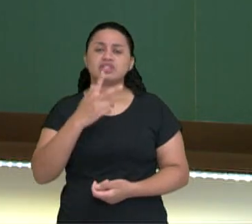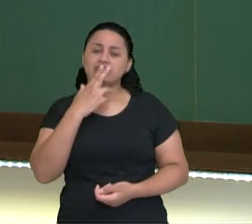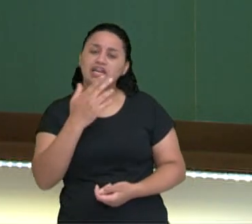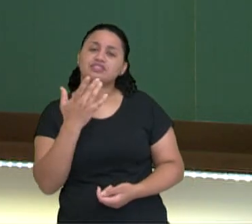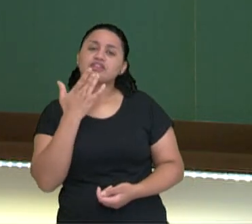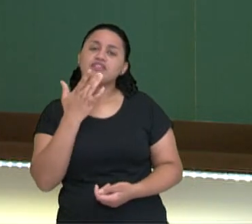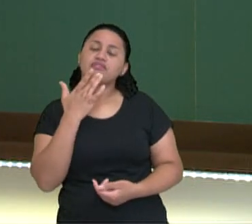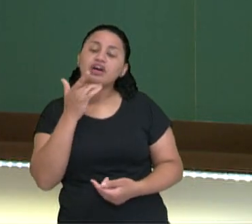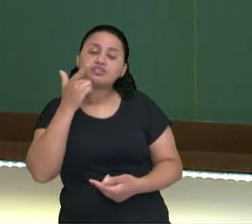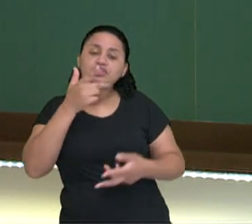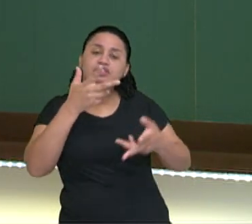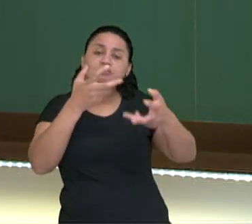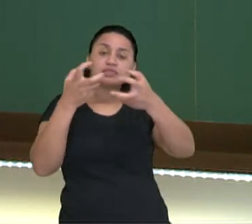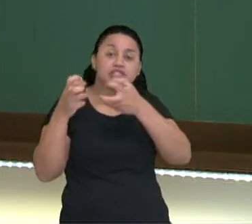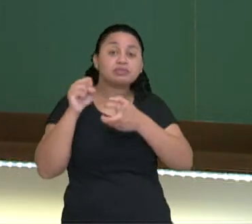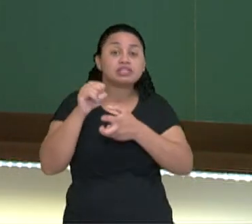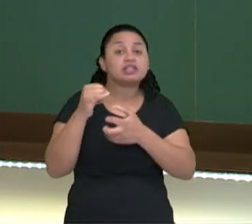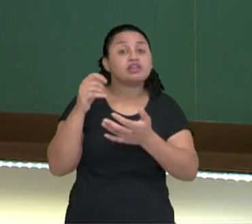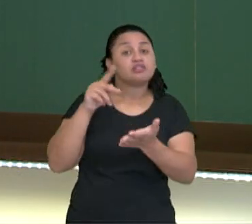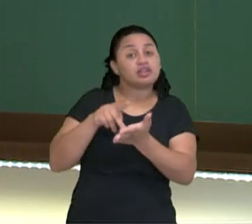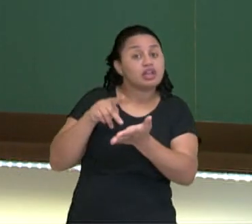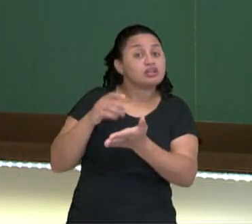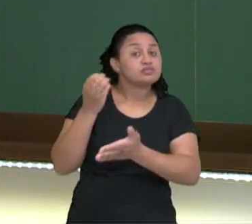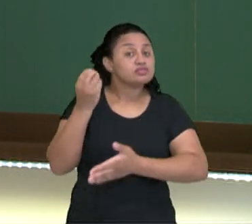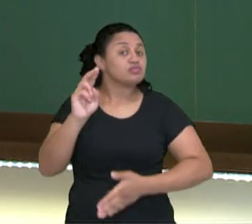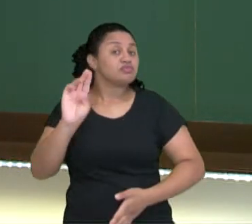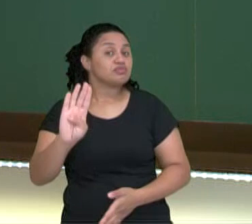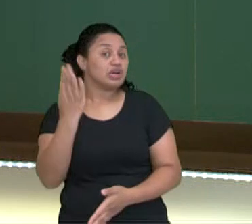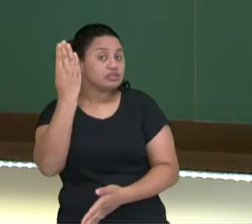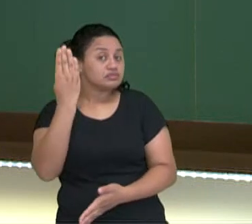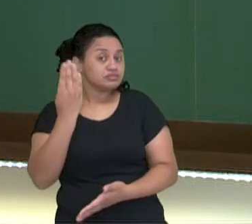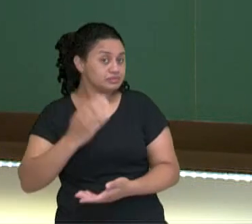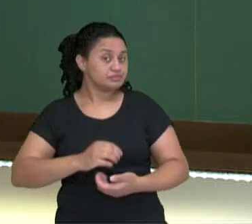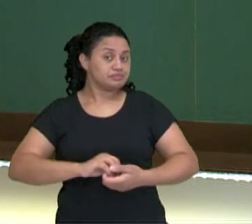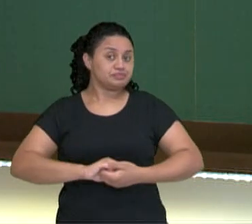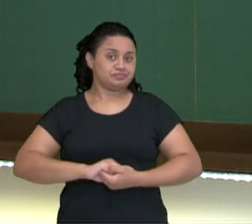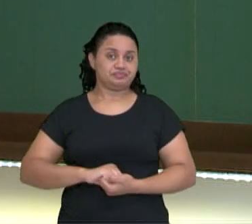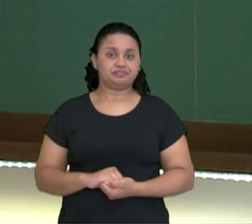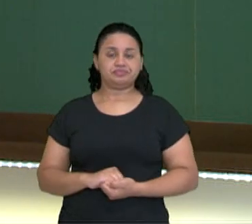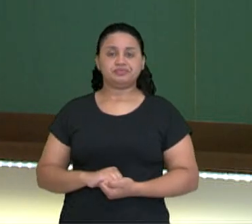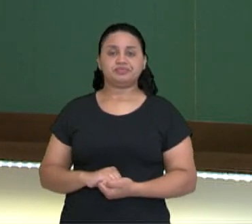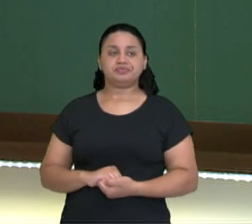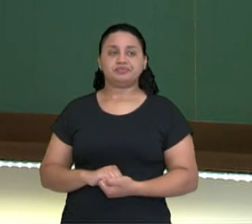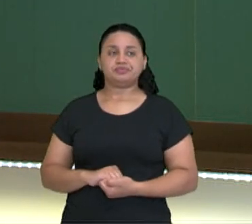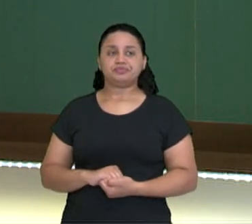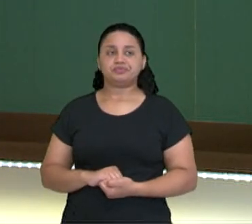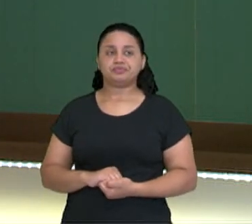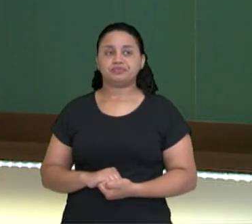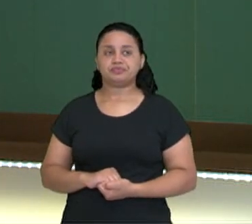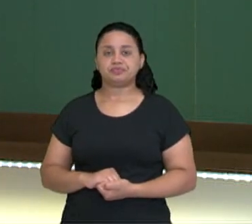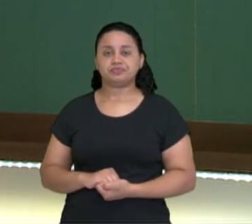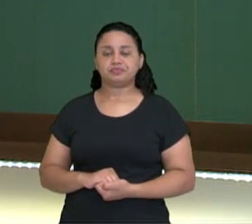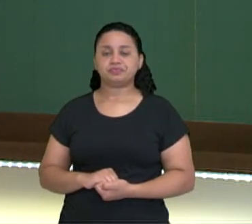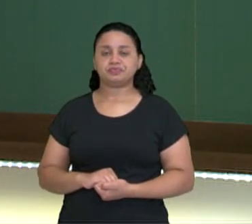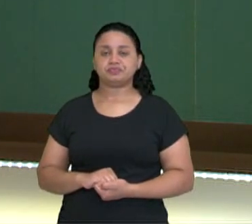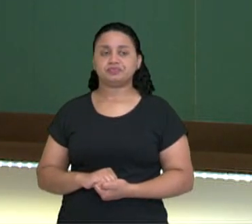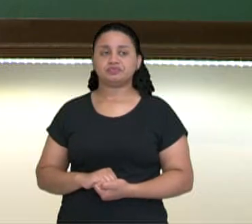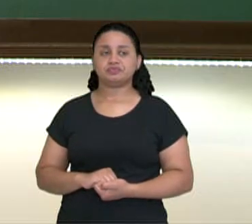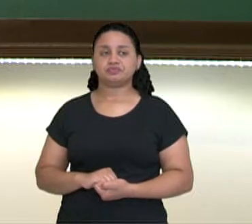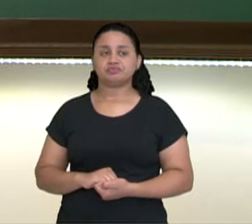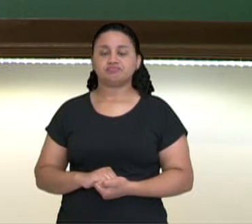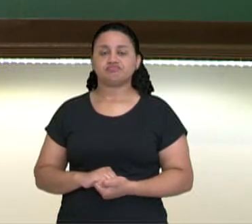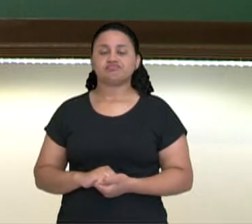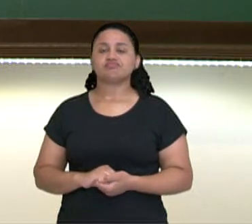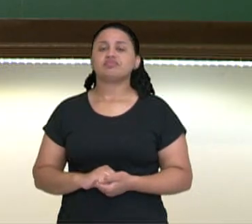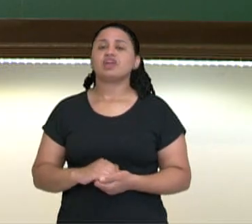fácil identificar uma notícia falsa? Is there any tool that you can use to check the source of news?